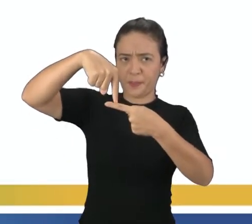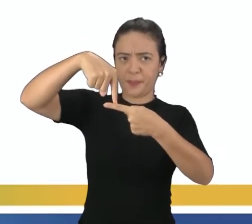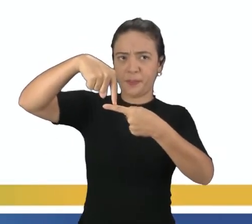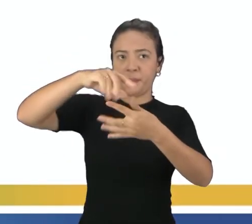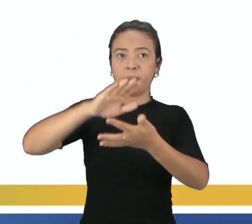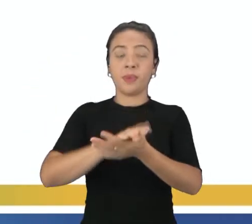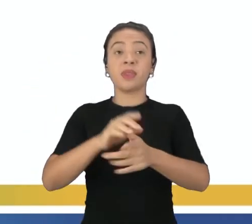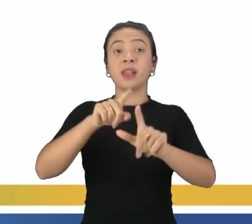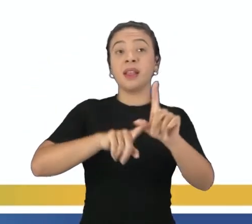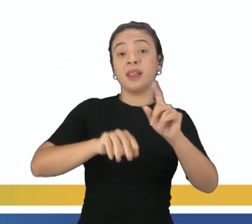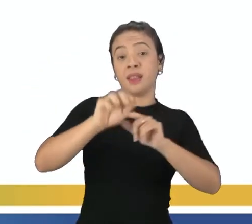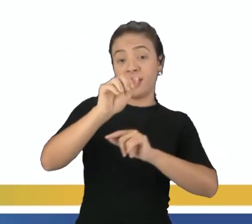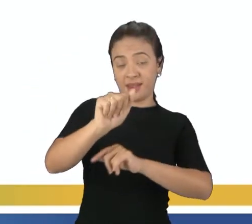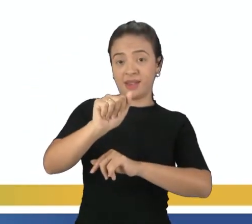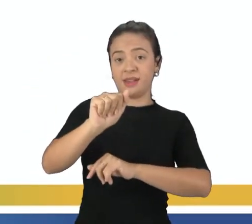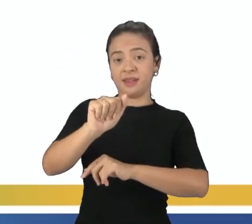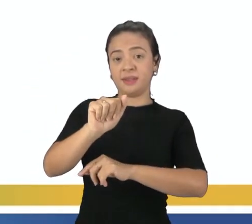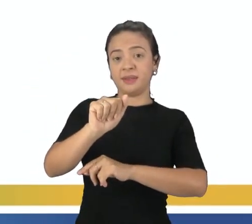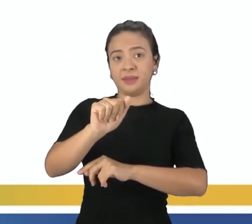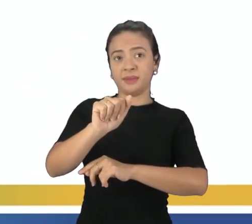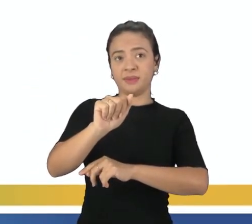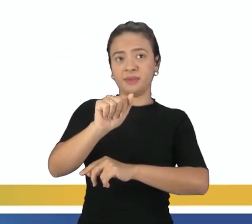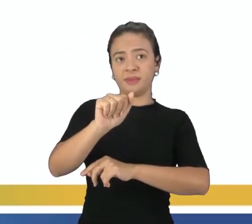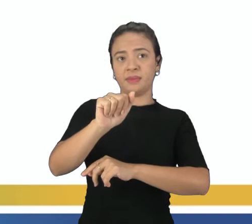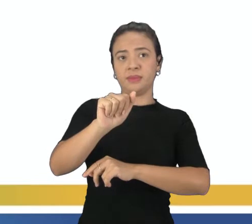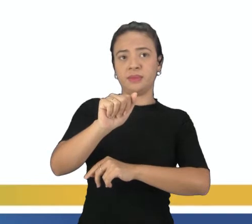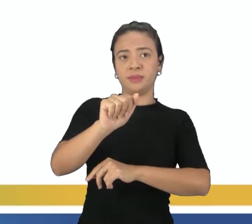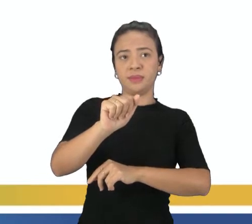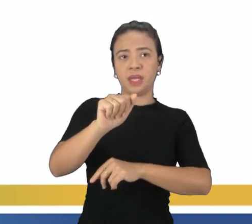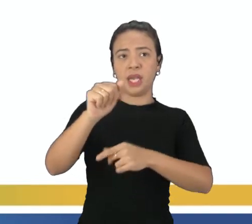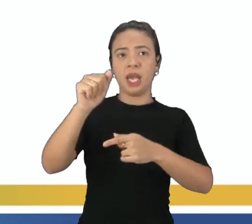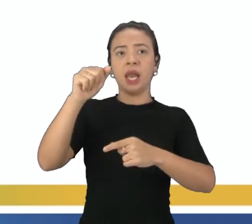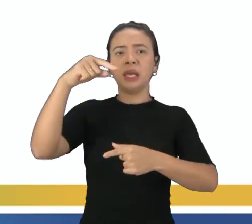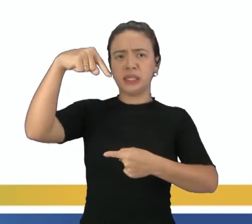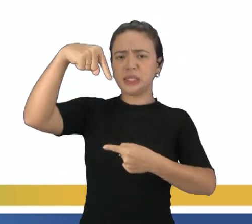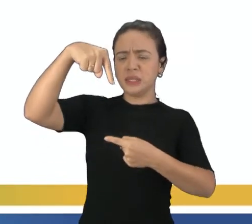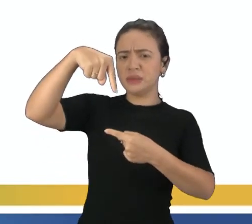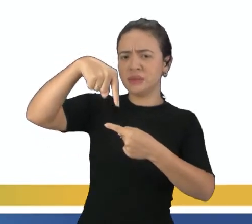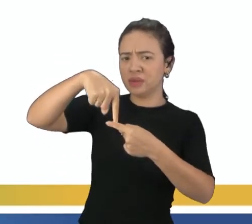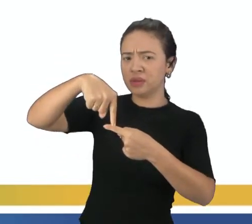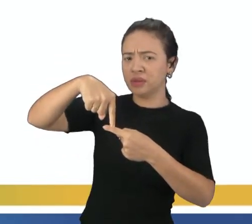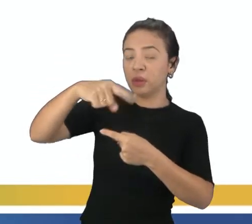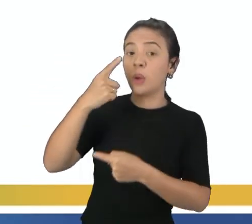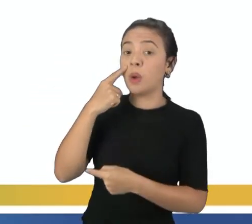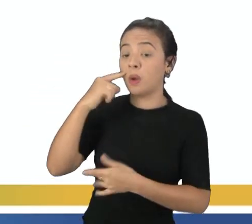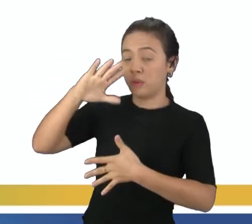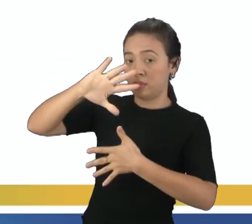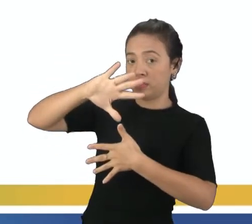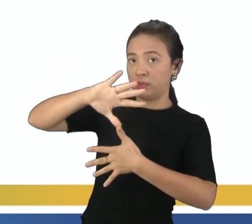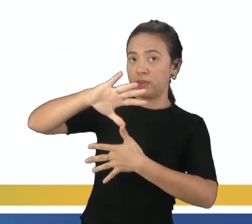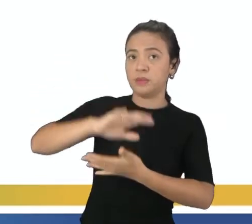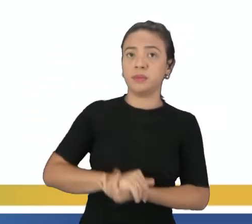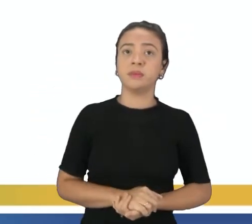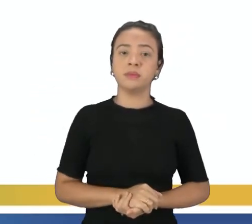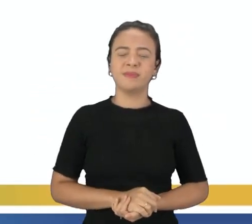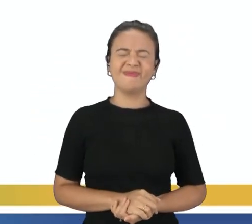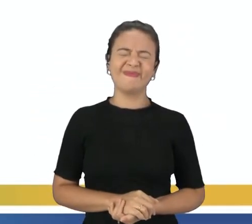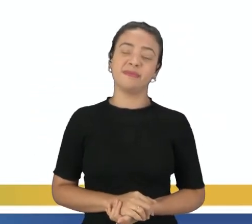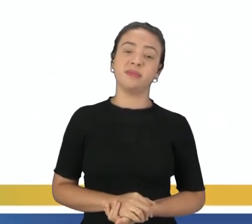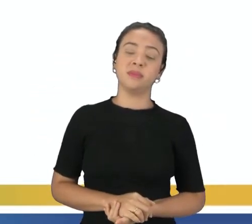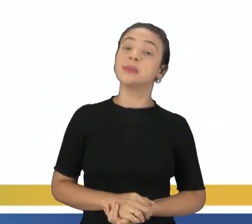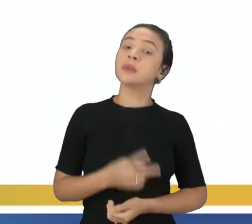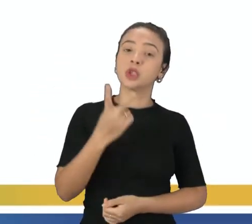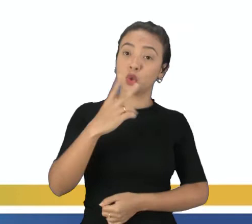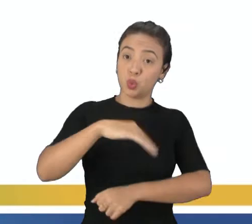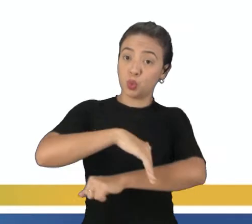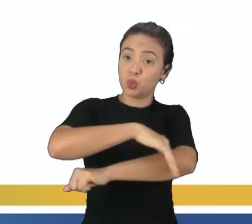ruas Salgada e das Oliveiras são perpendiculares entre si. Então, olha lá para o nosso mapa. A rua Salgada